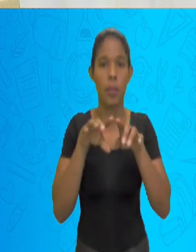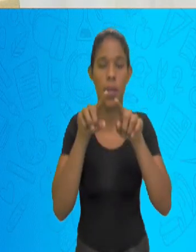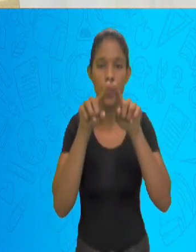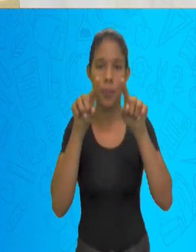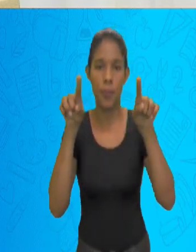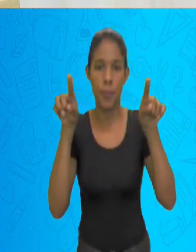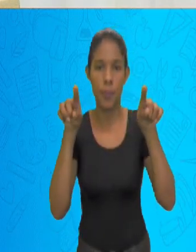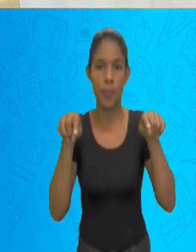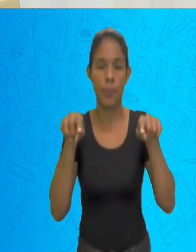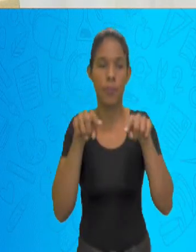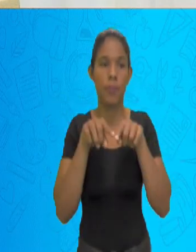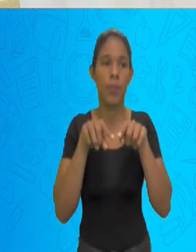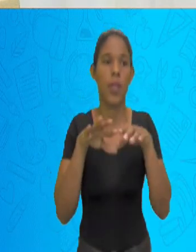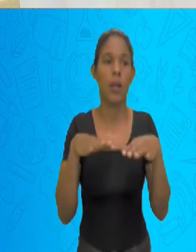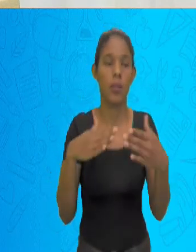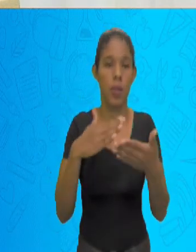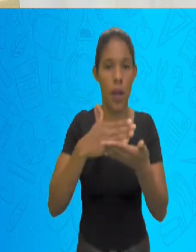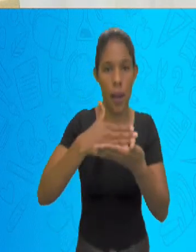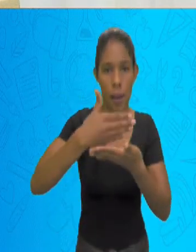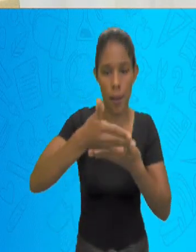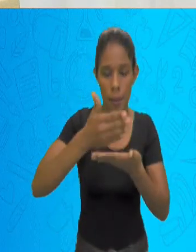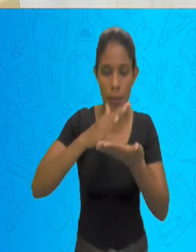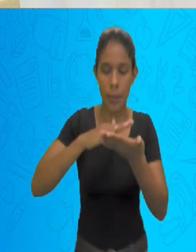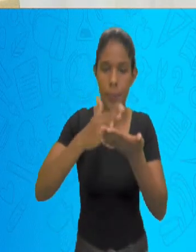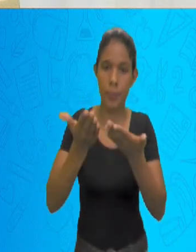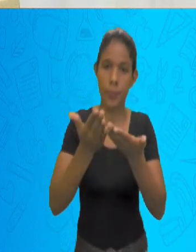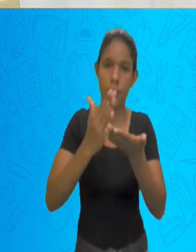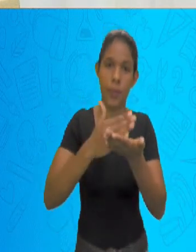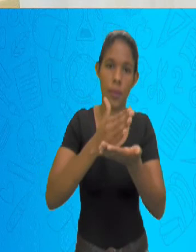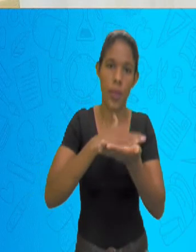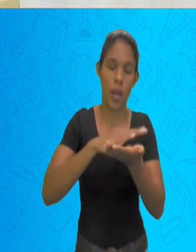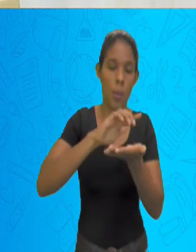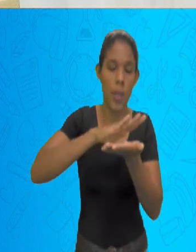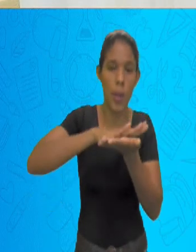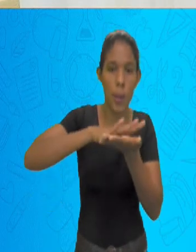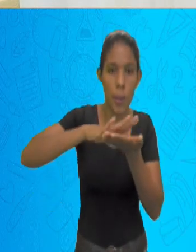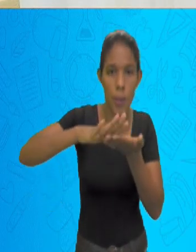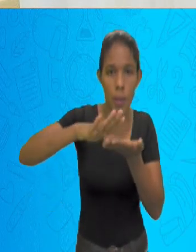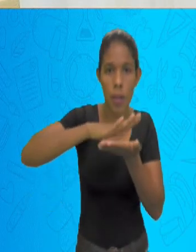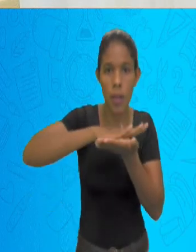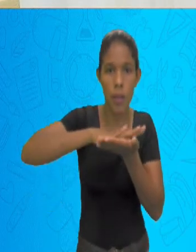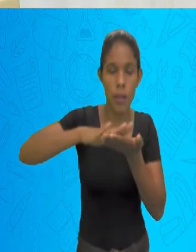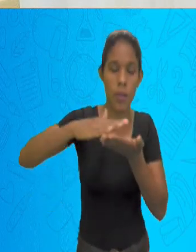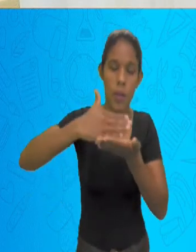prisma. Vamos planificar esse prisma.